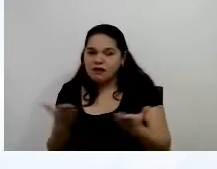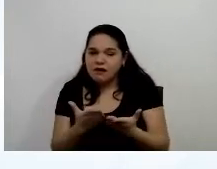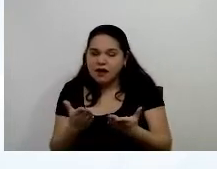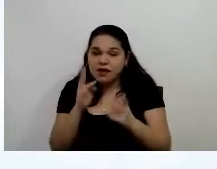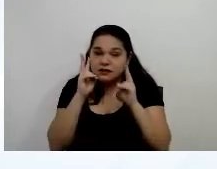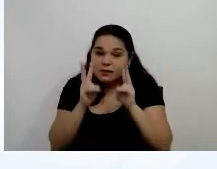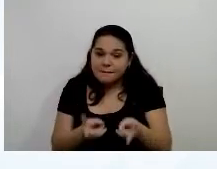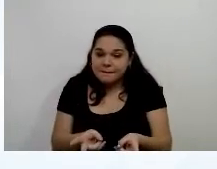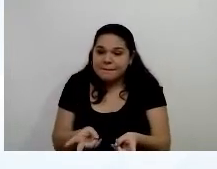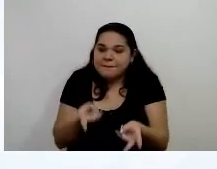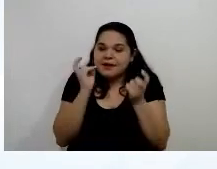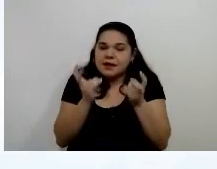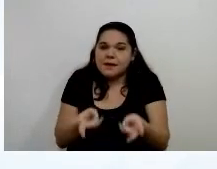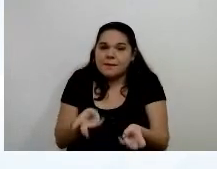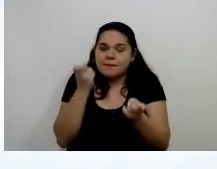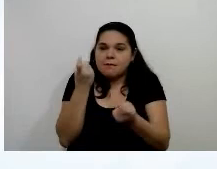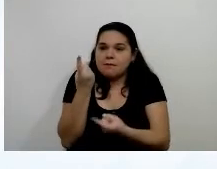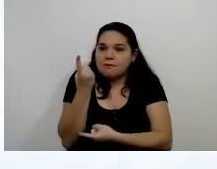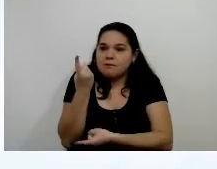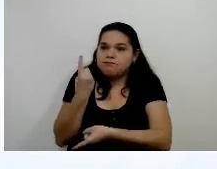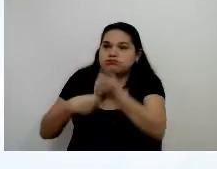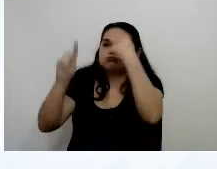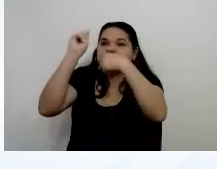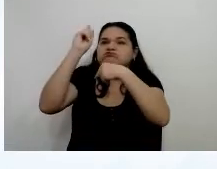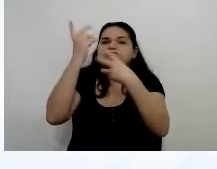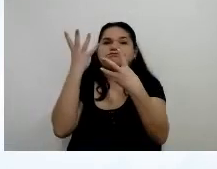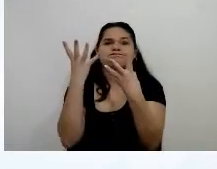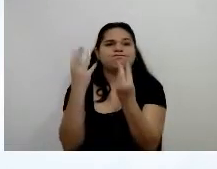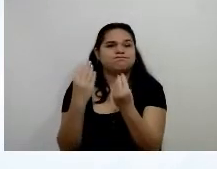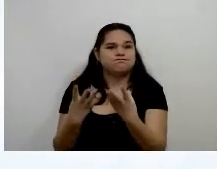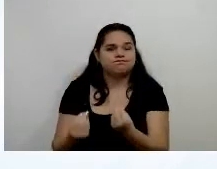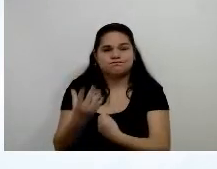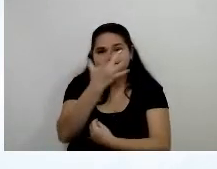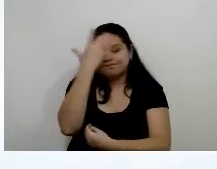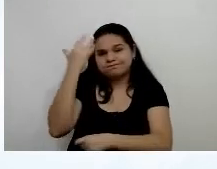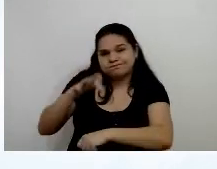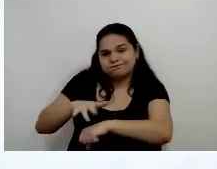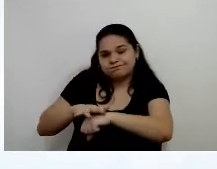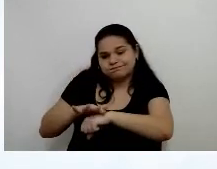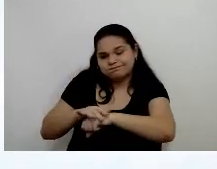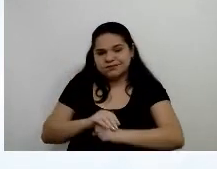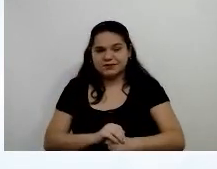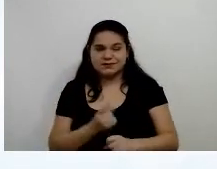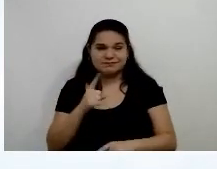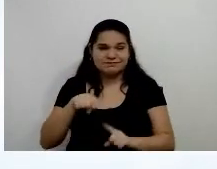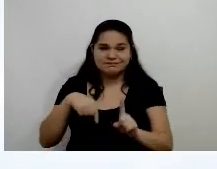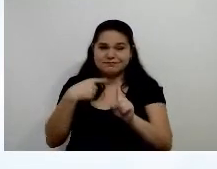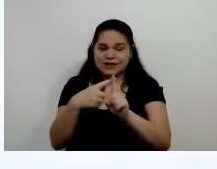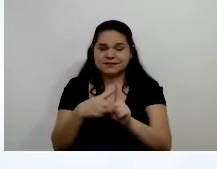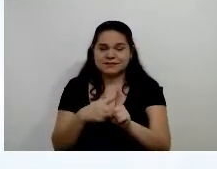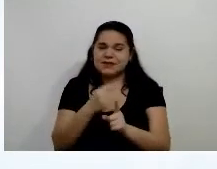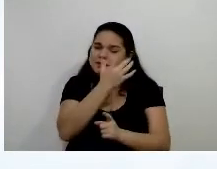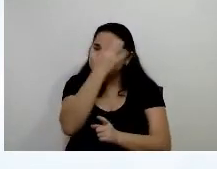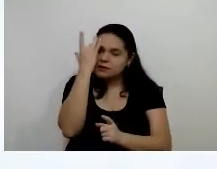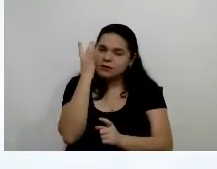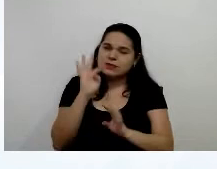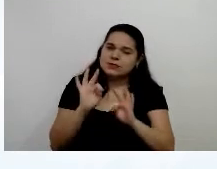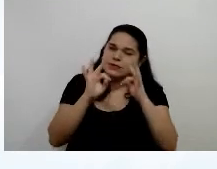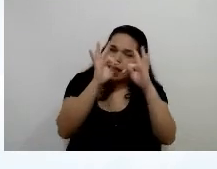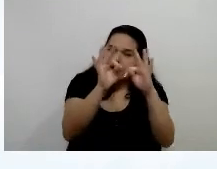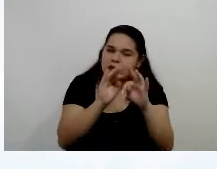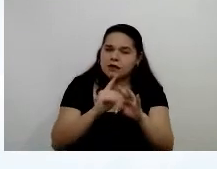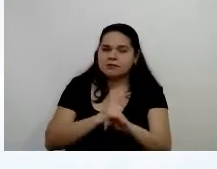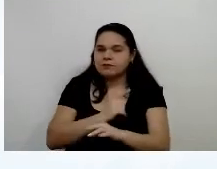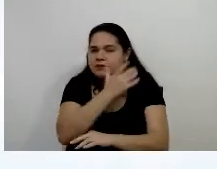transformação que vivemos de um ano para outro. E dizem ainda os técnicos e os mais experientes, não é